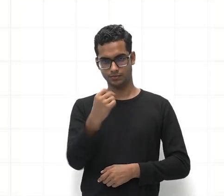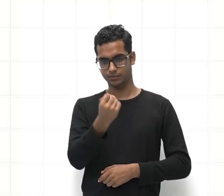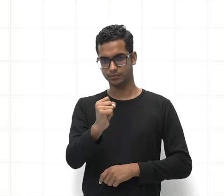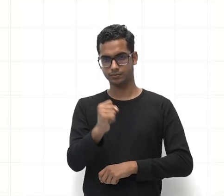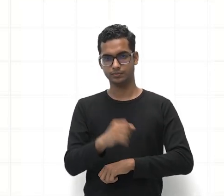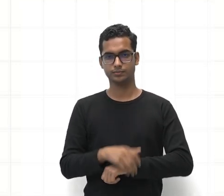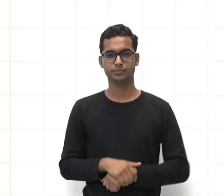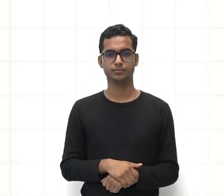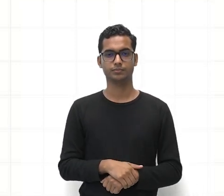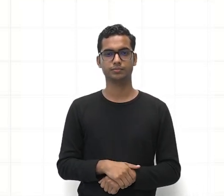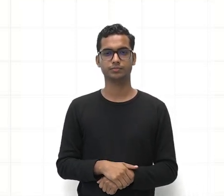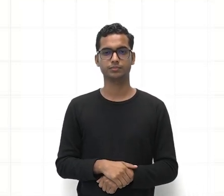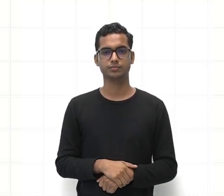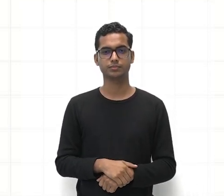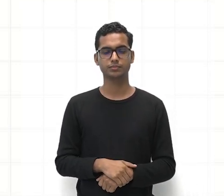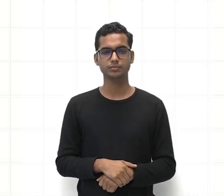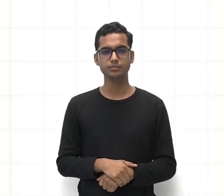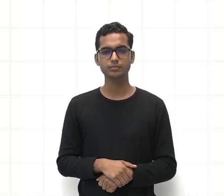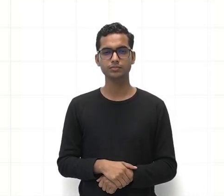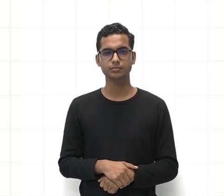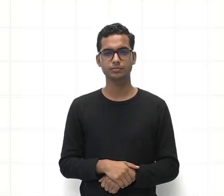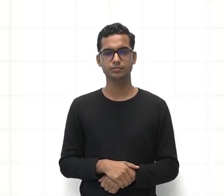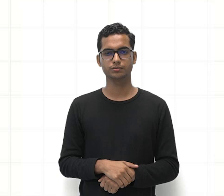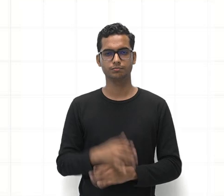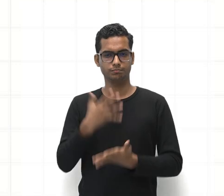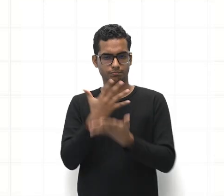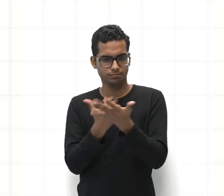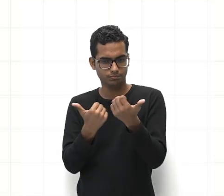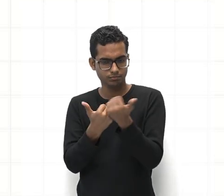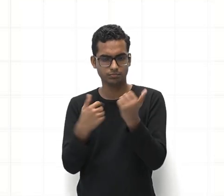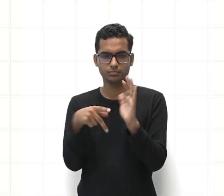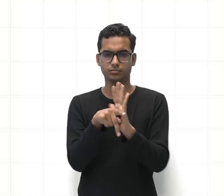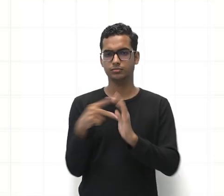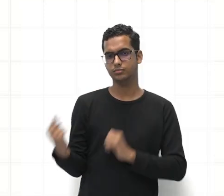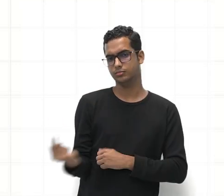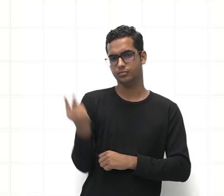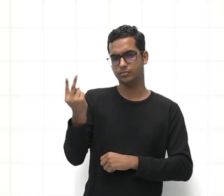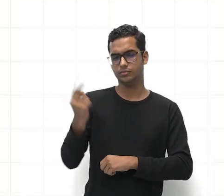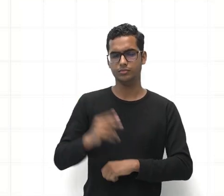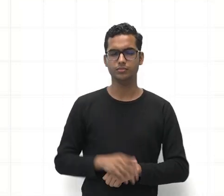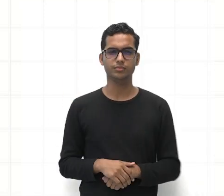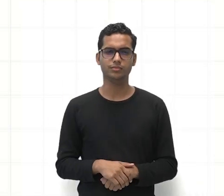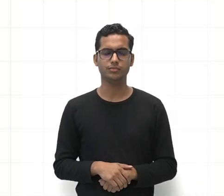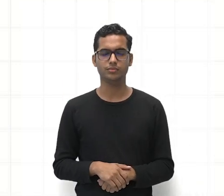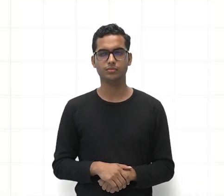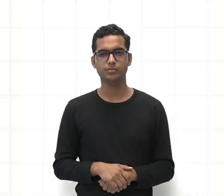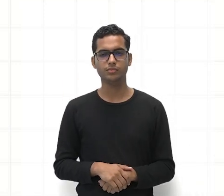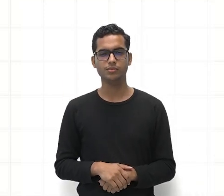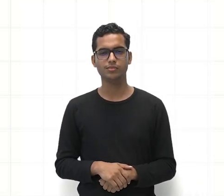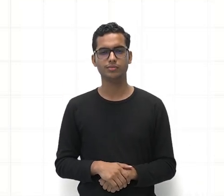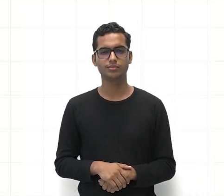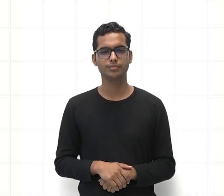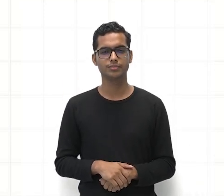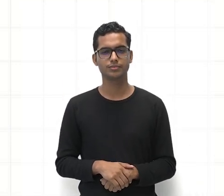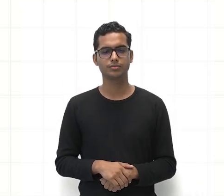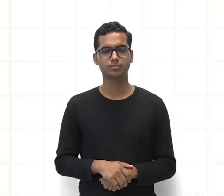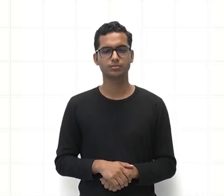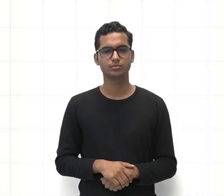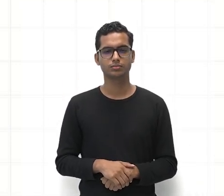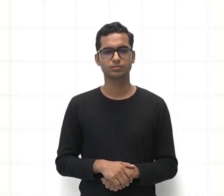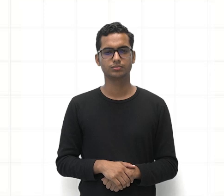100,98. Então, o que é que nós vamos fazer aí? Vamos substituir esses valores, né? Então,